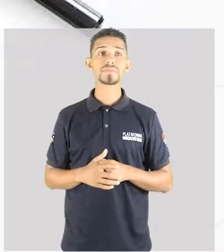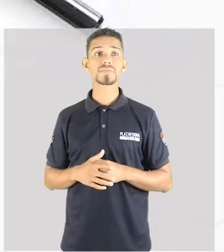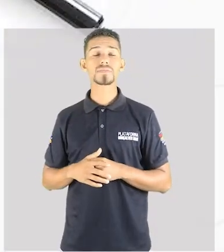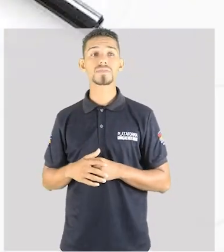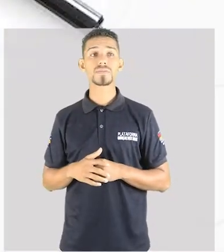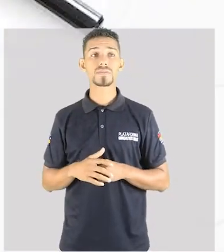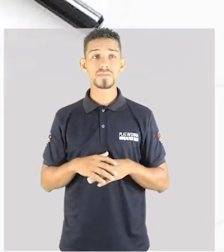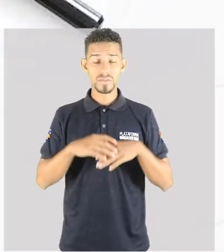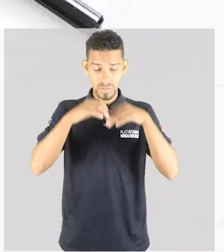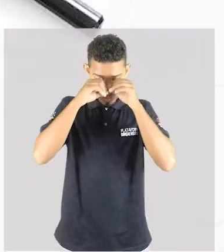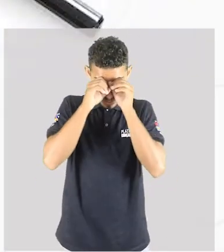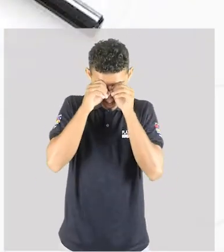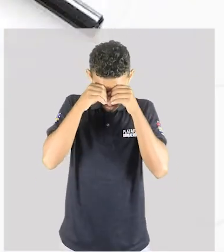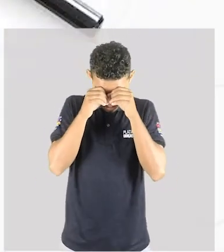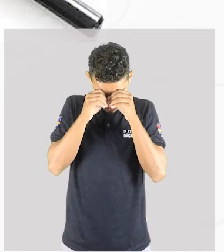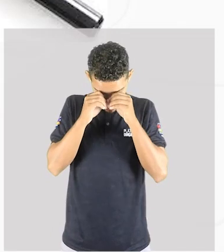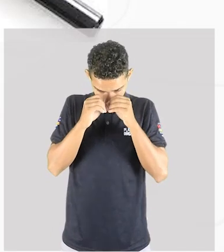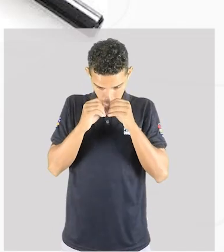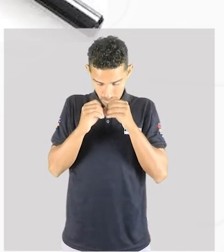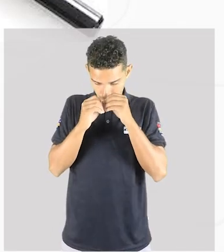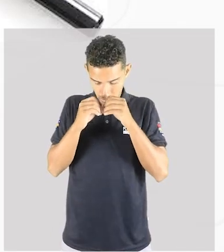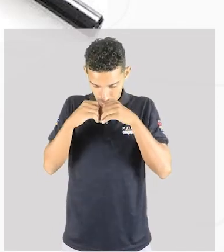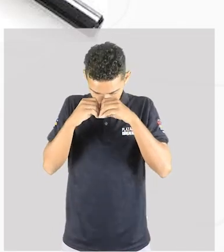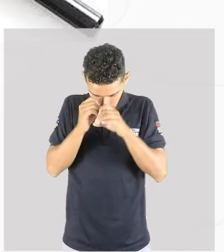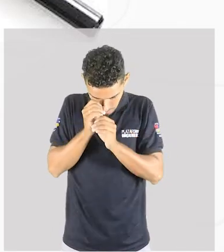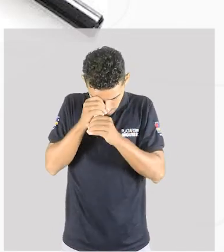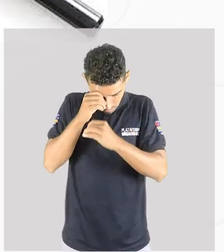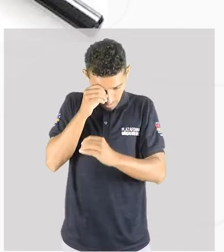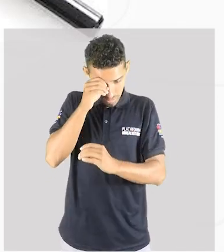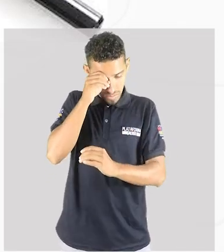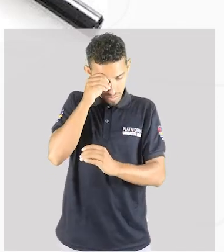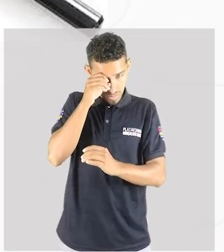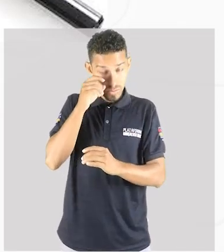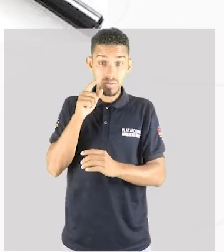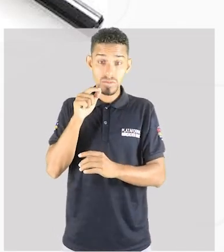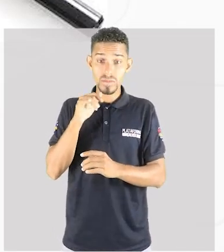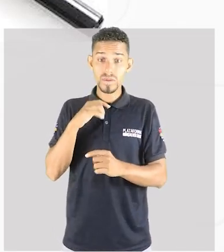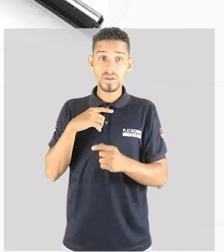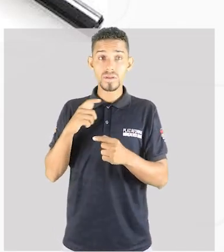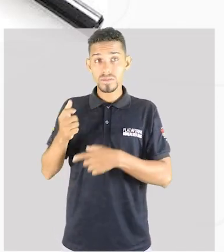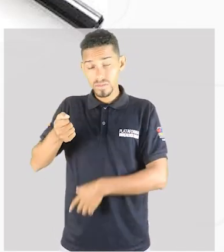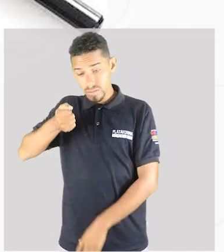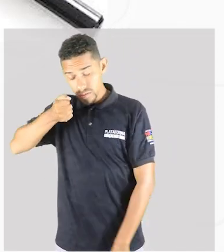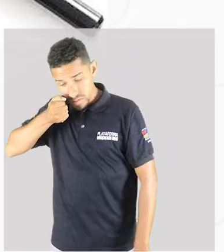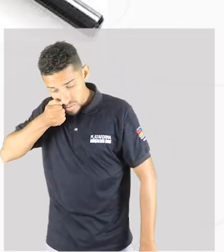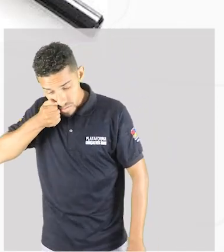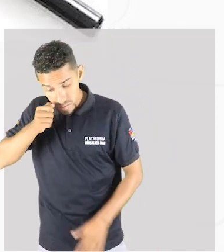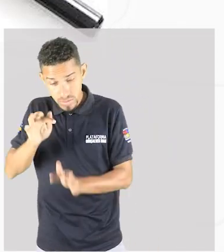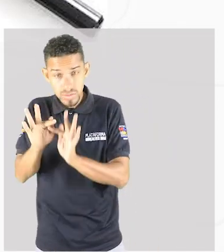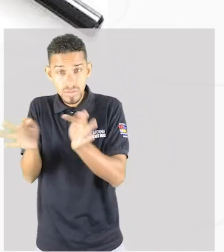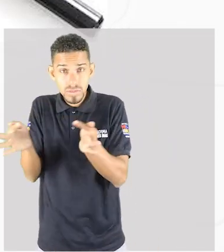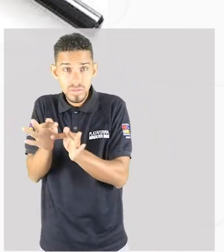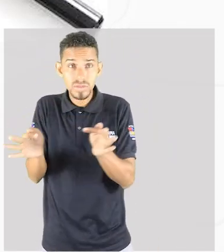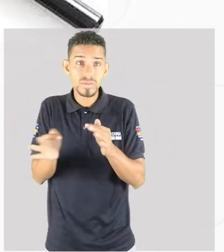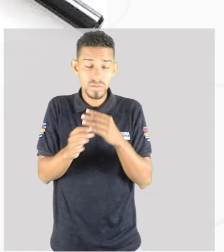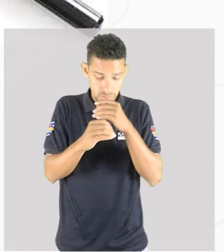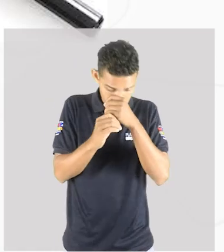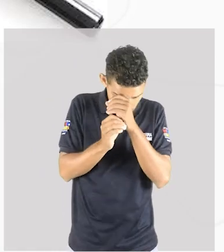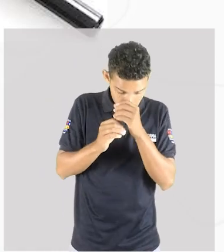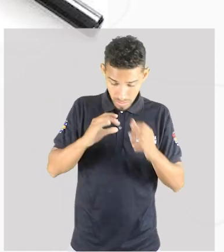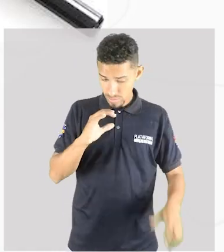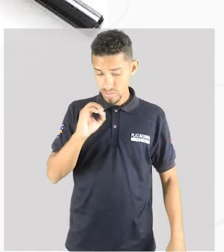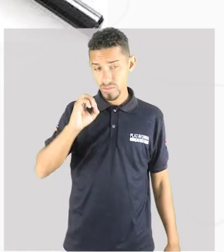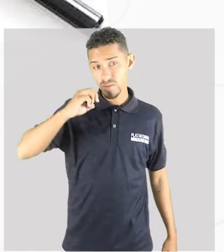E o microscópio e a lupa, que são... A lupa é um microscópio simples, esse aqui é um microscópio